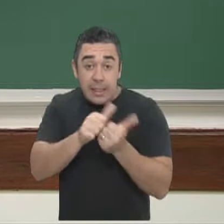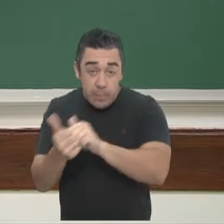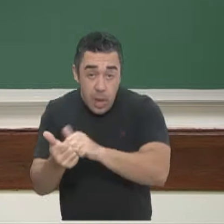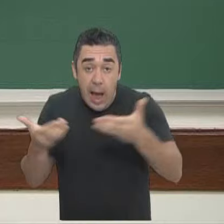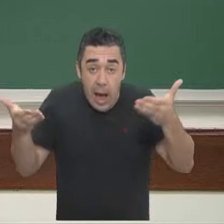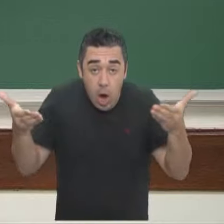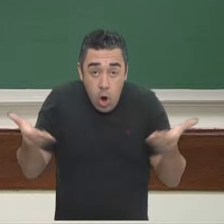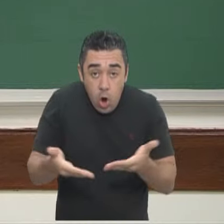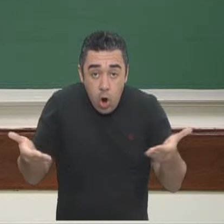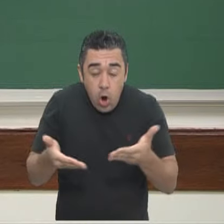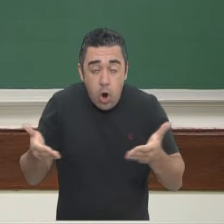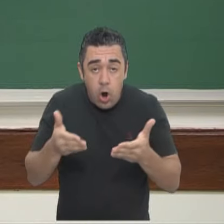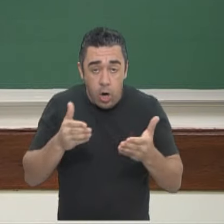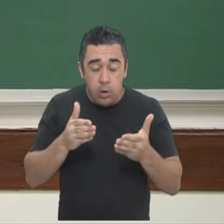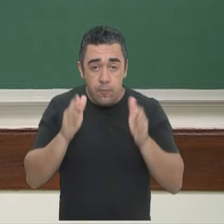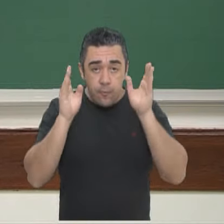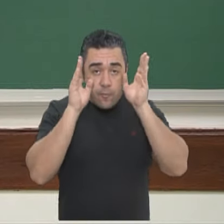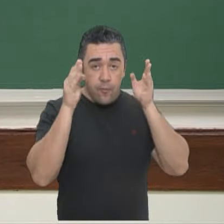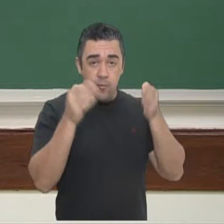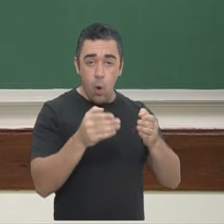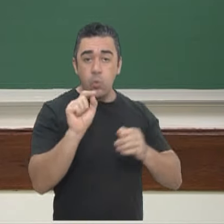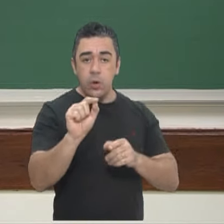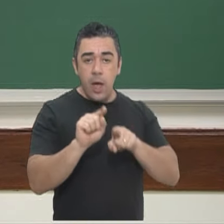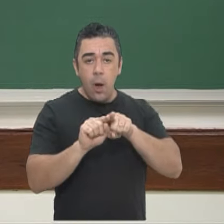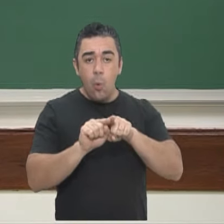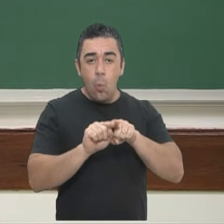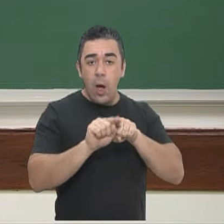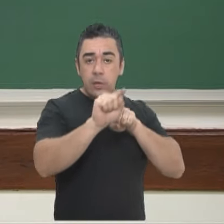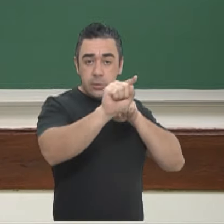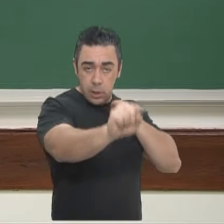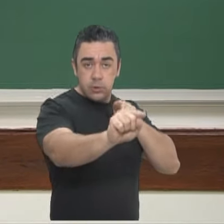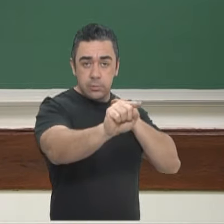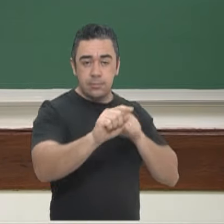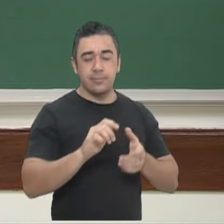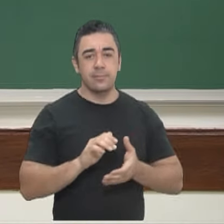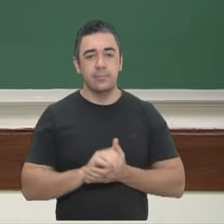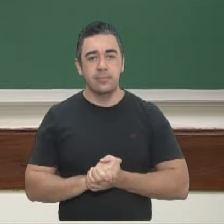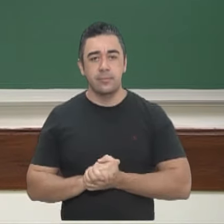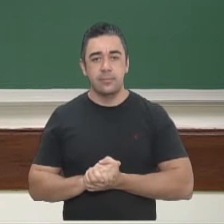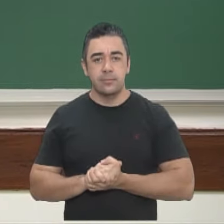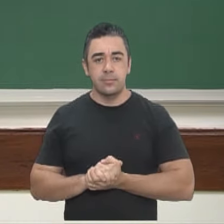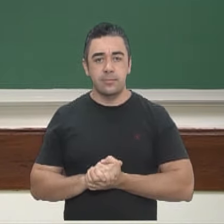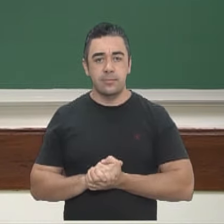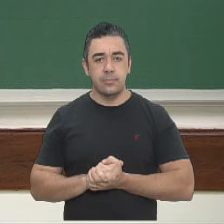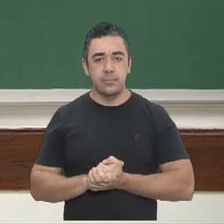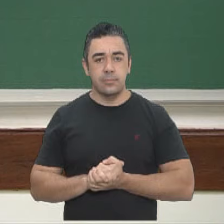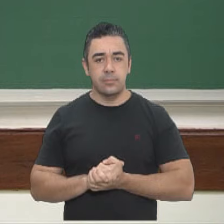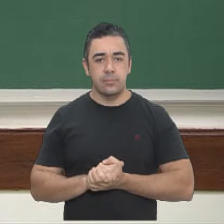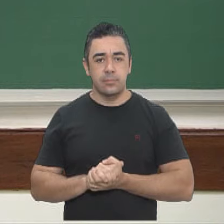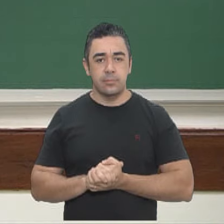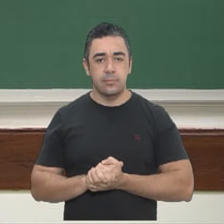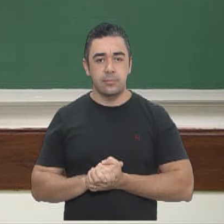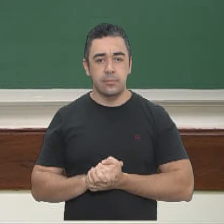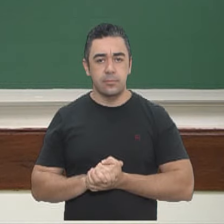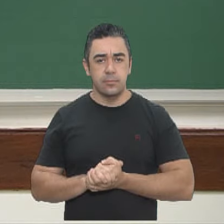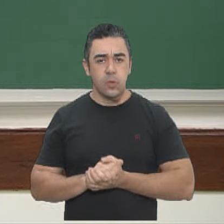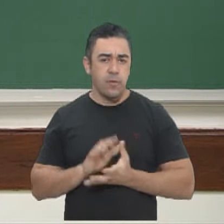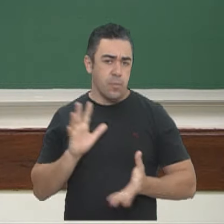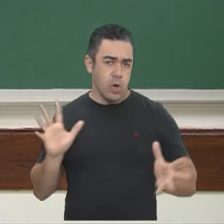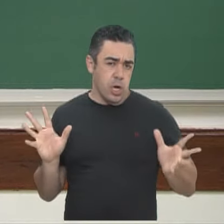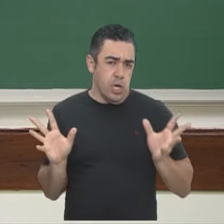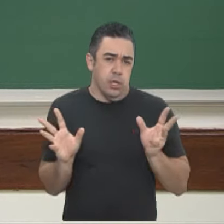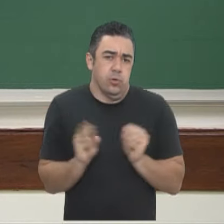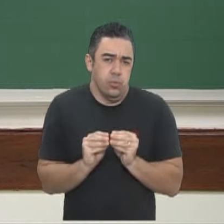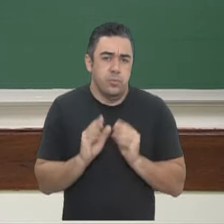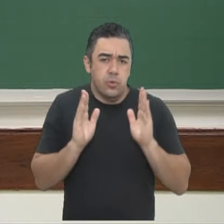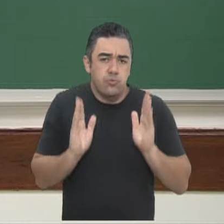falar um pouco sobre uma dessas modalidades que é o atletismo. Tudo bem? Vamos fazer um resumo daquilo